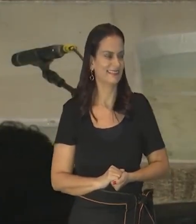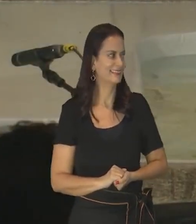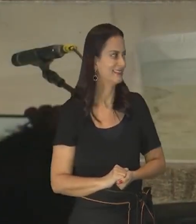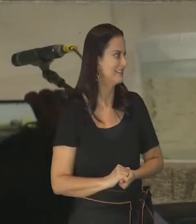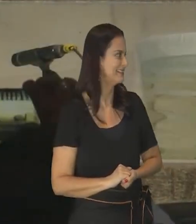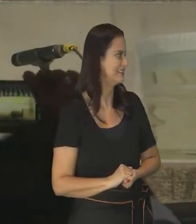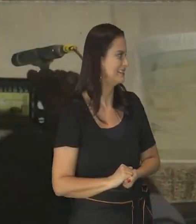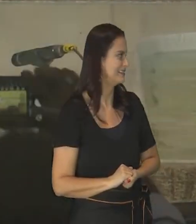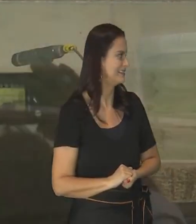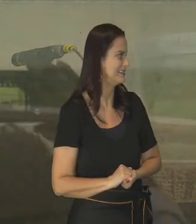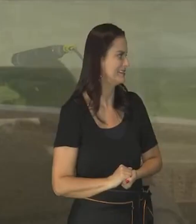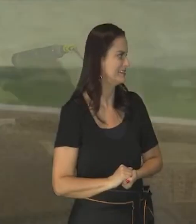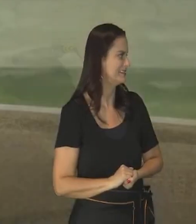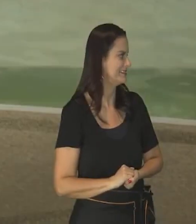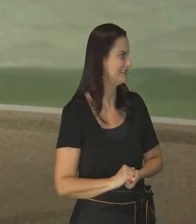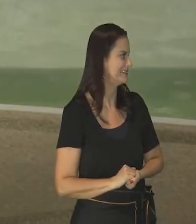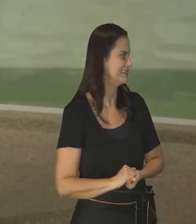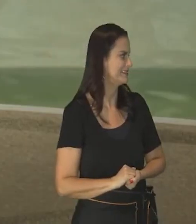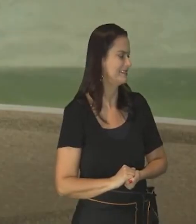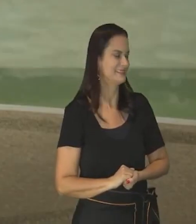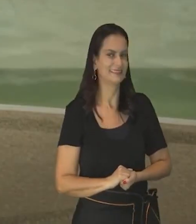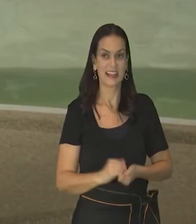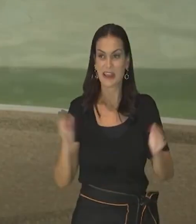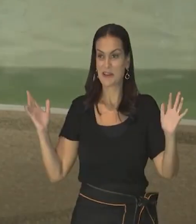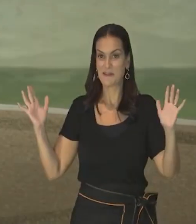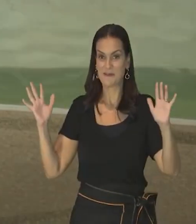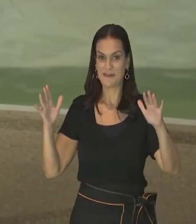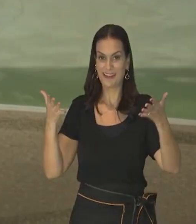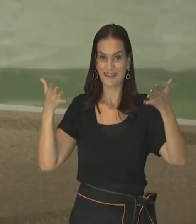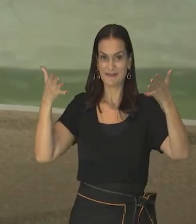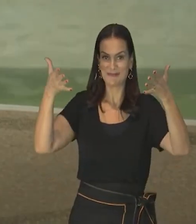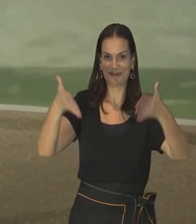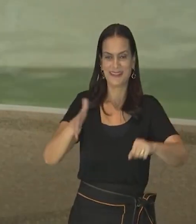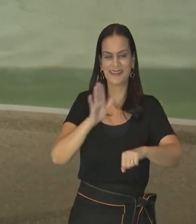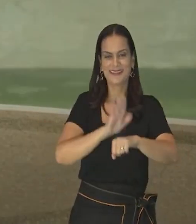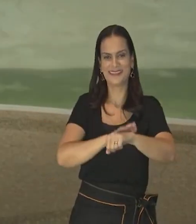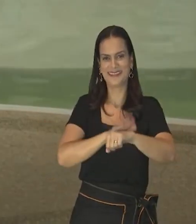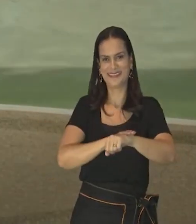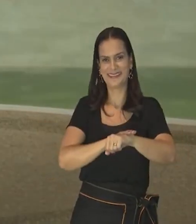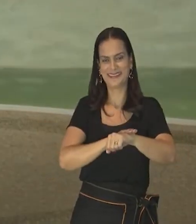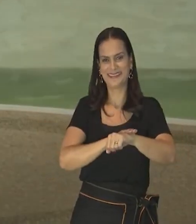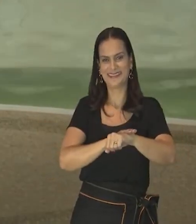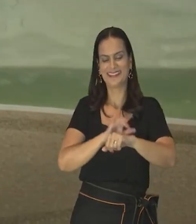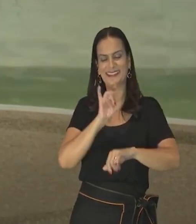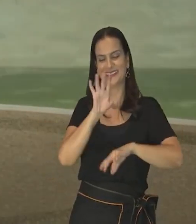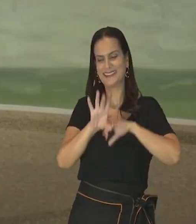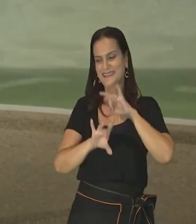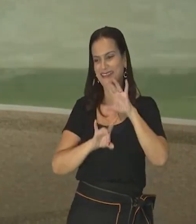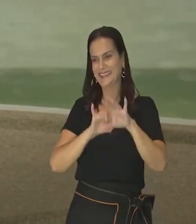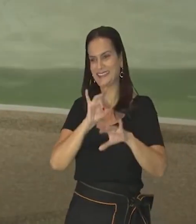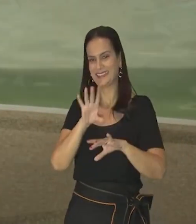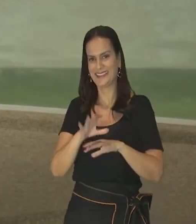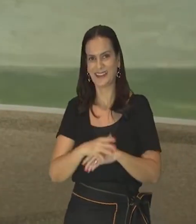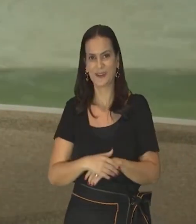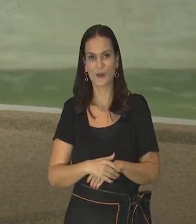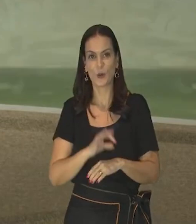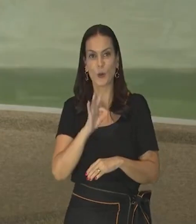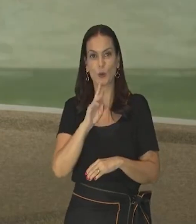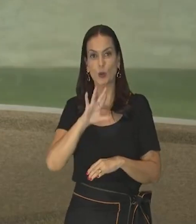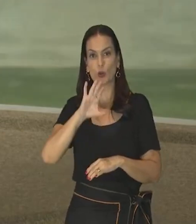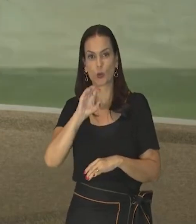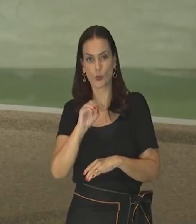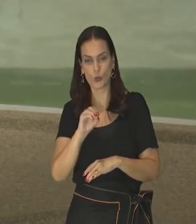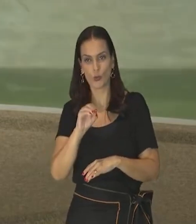São crianças que vieram participar desse momento tão especial, nosso irmão Túlio, sua